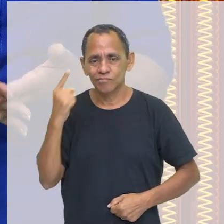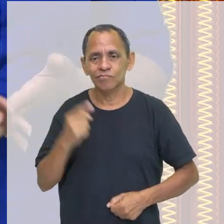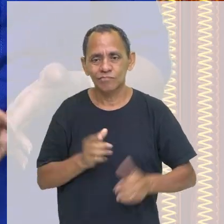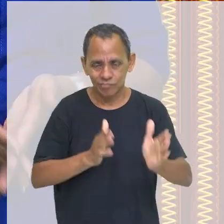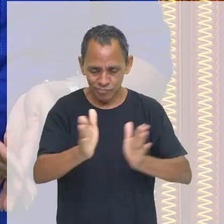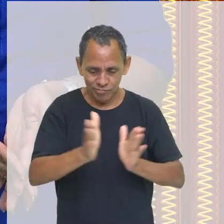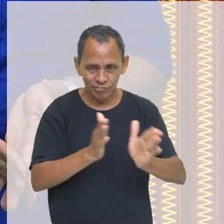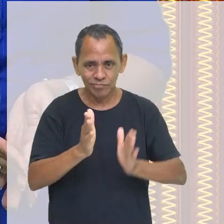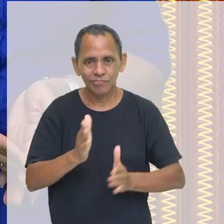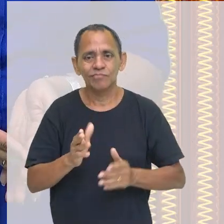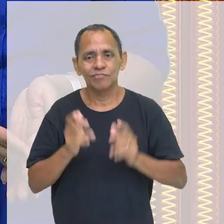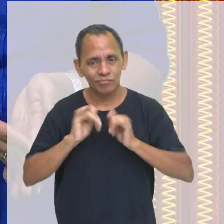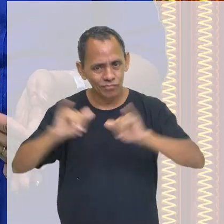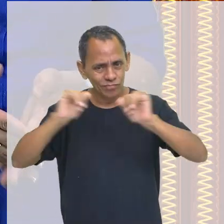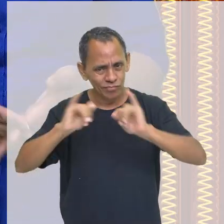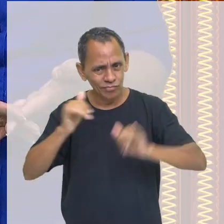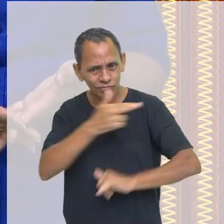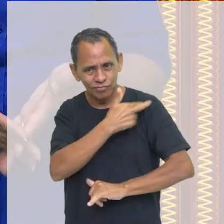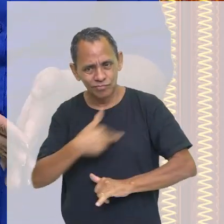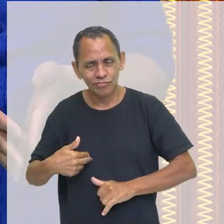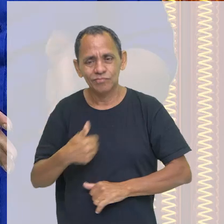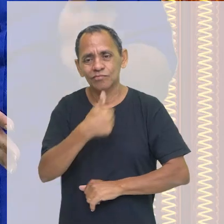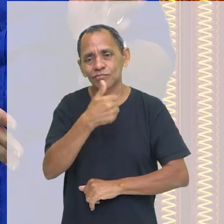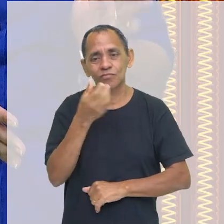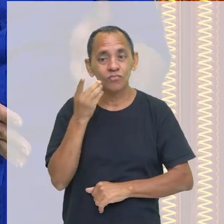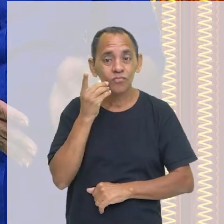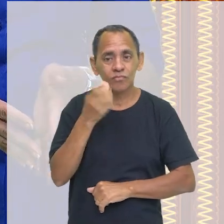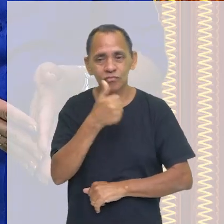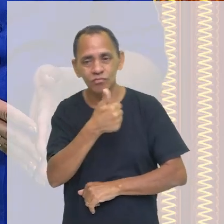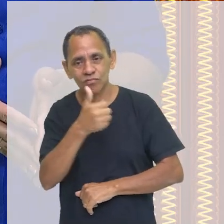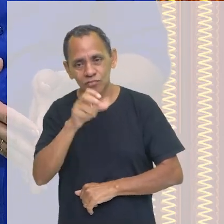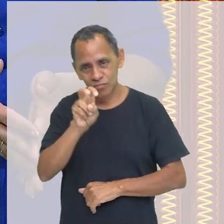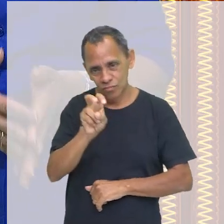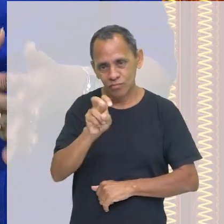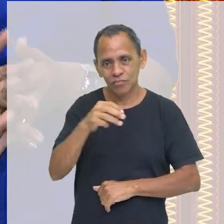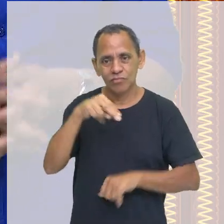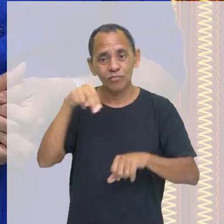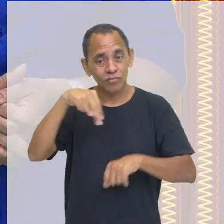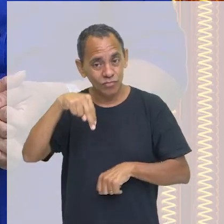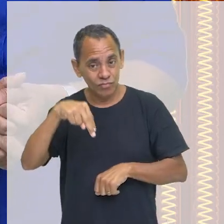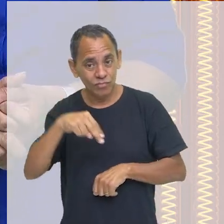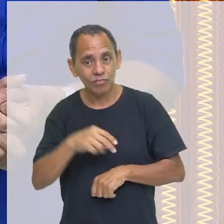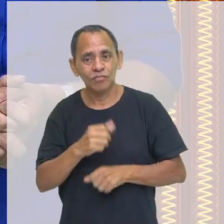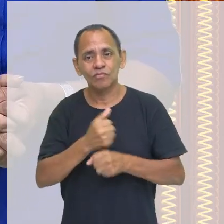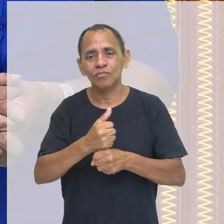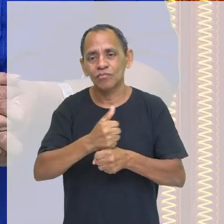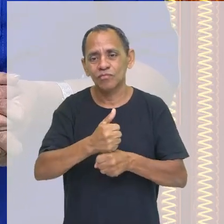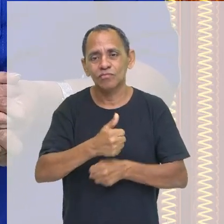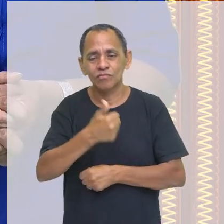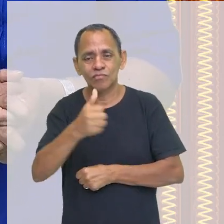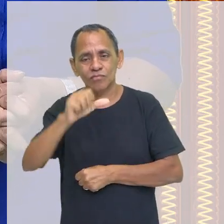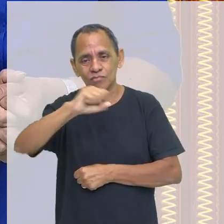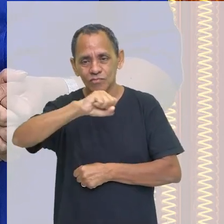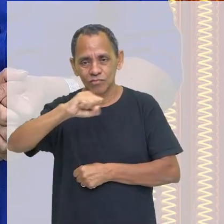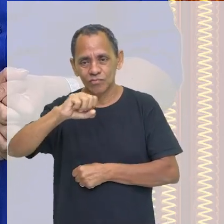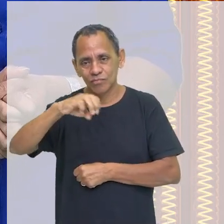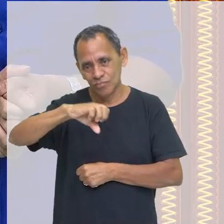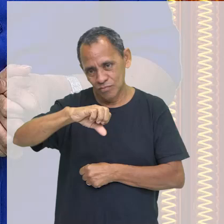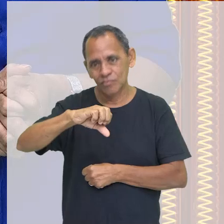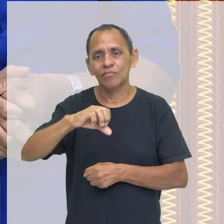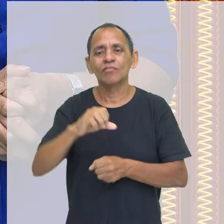esse período da proclamação da República ocorreu em 15 de novembro de 1889